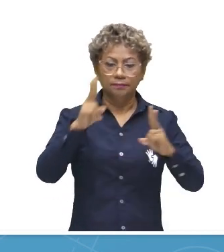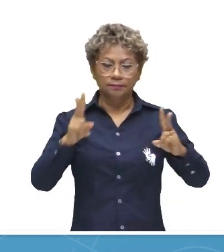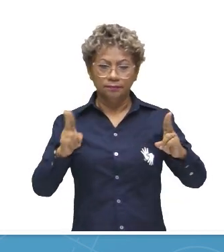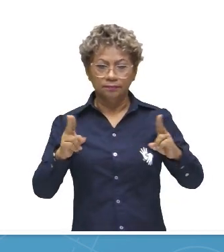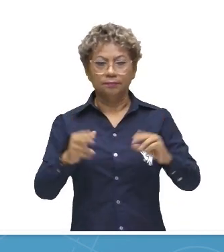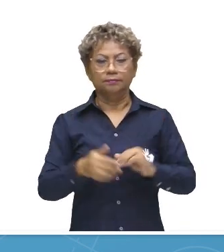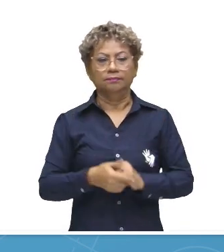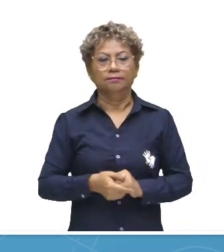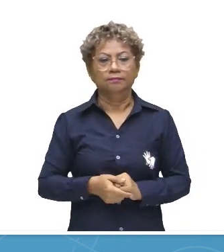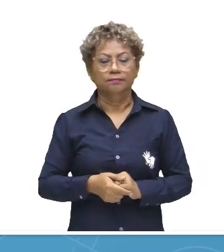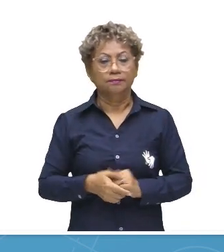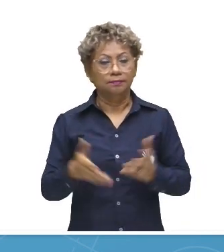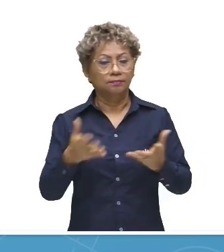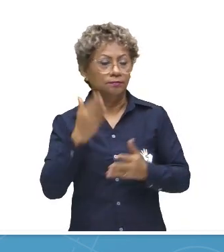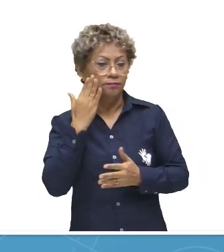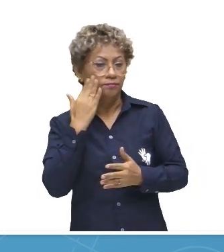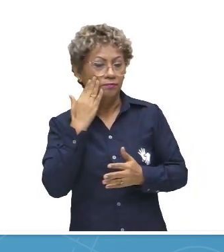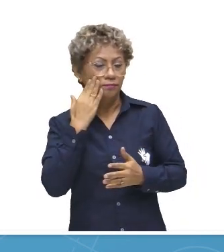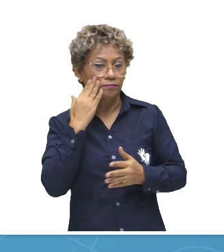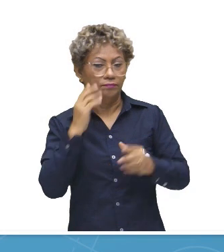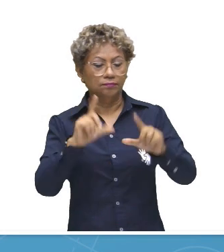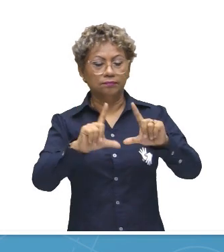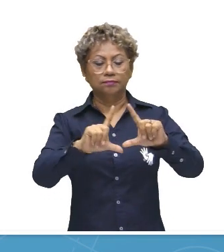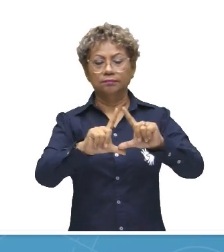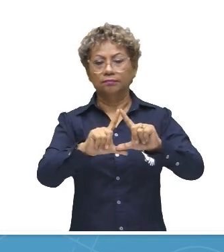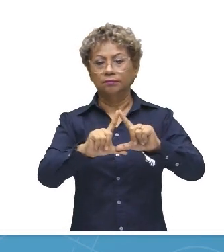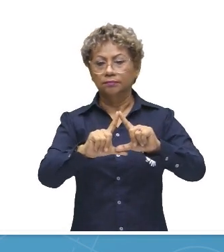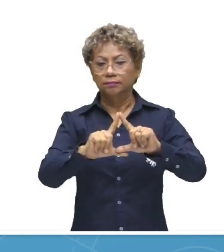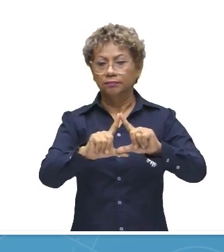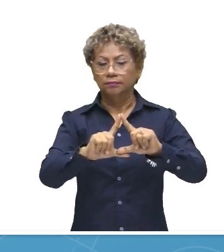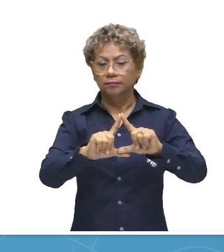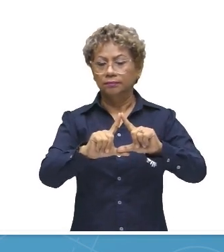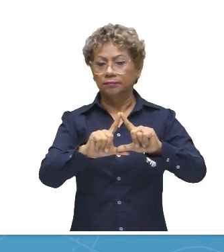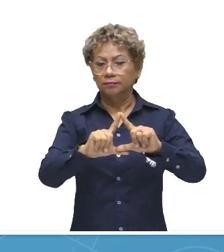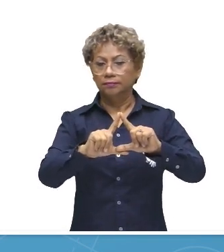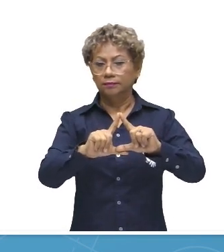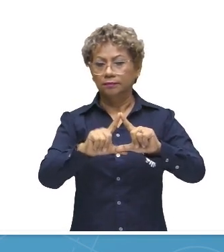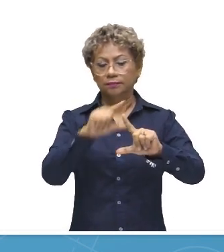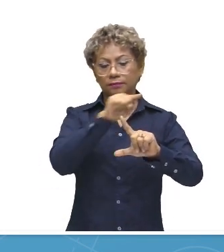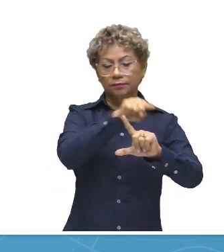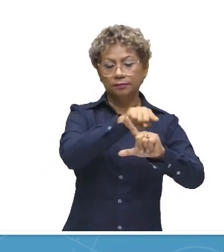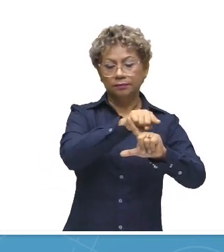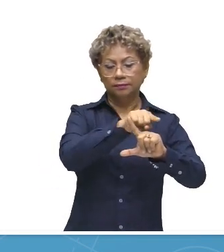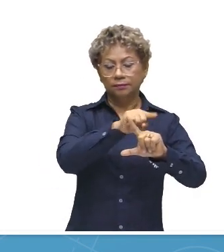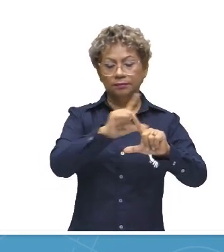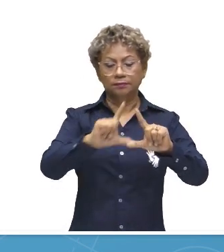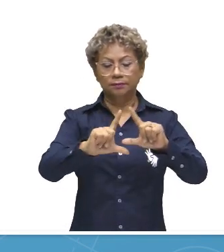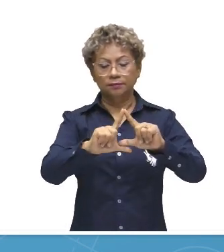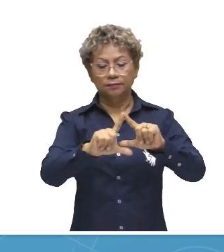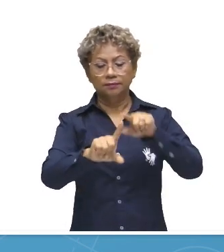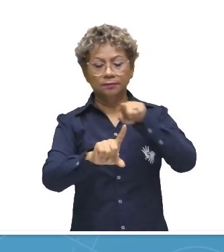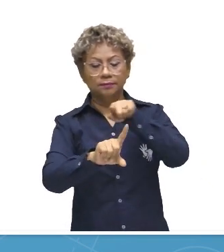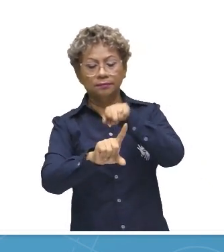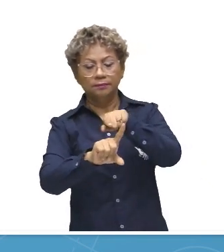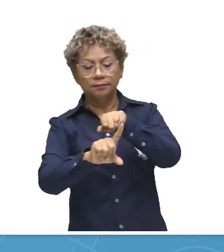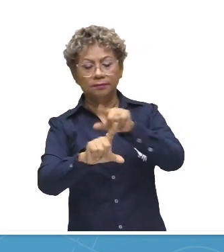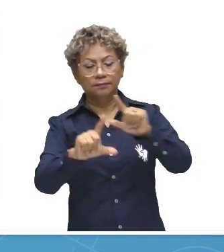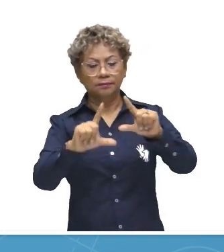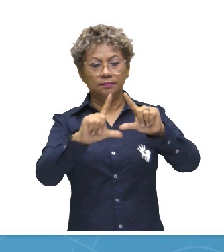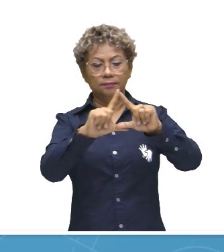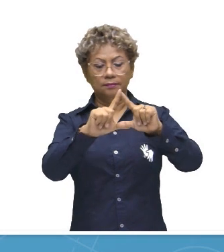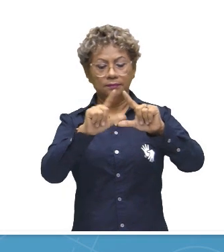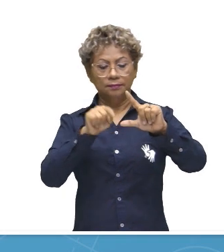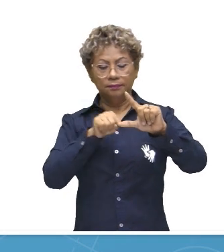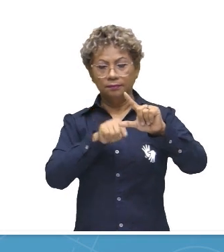né, chamado de triângulo equilátero, né, ele possui três lados iguais. Vamos imaginar